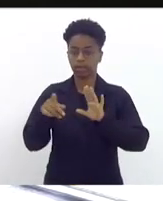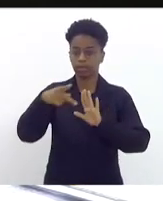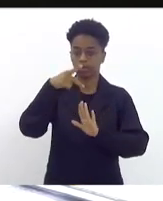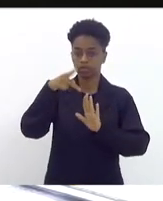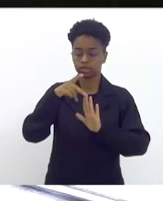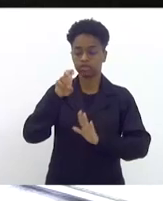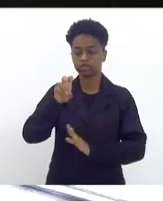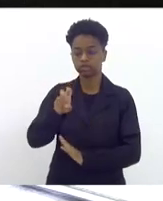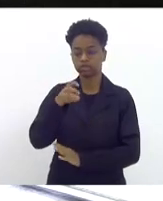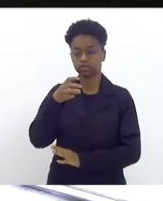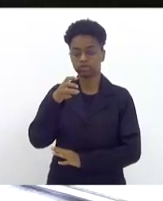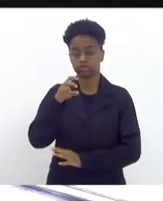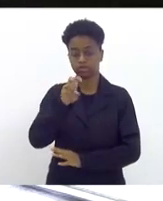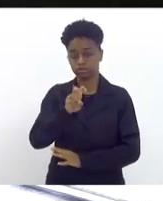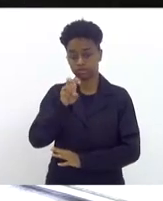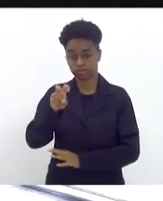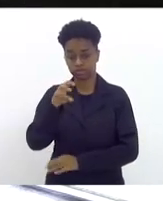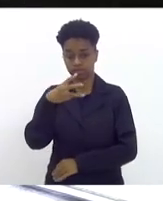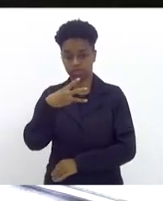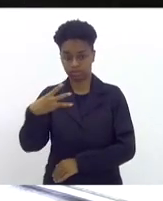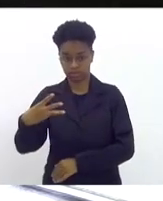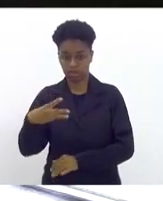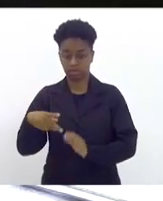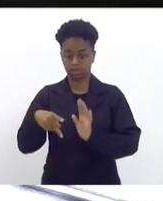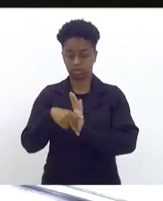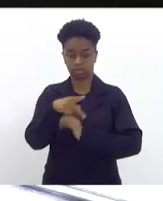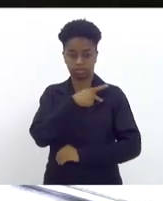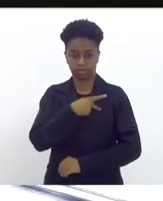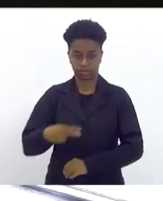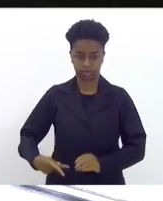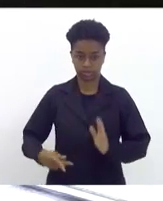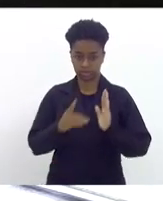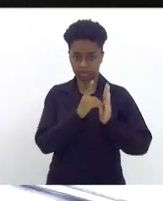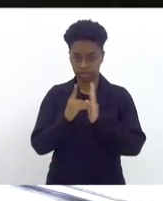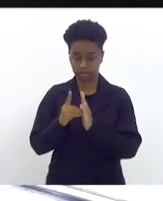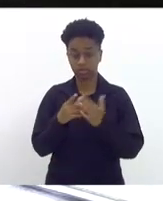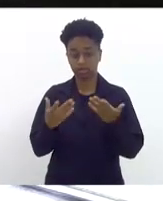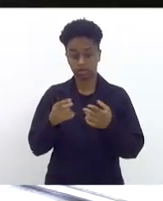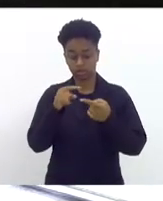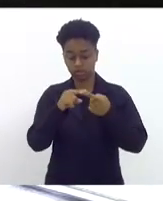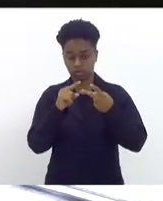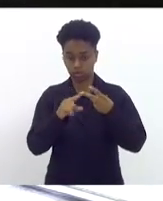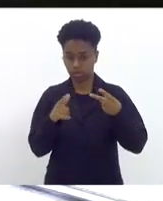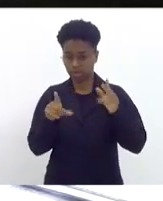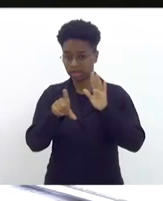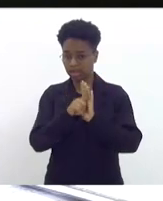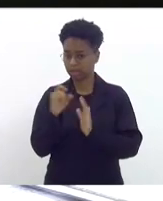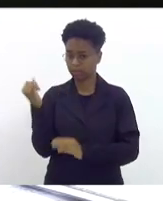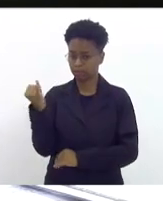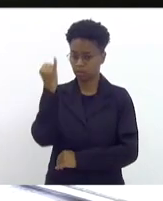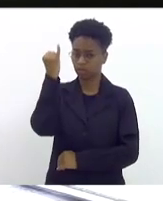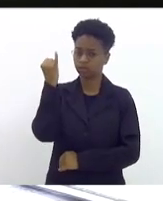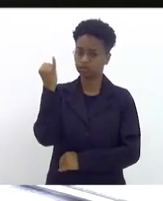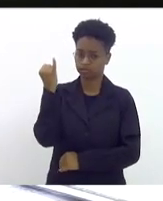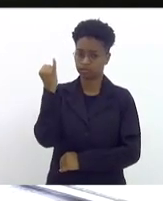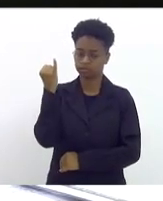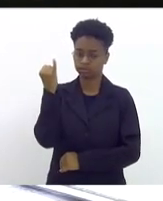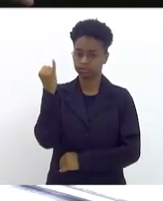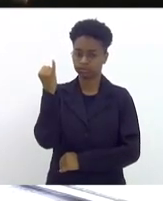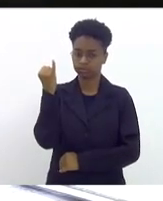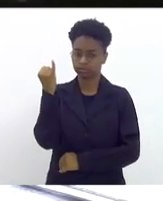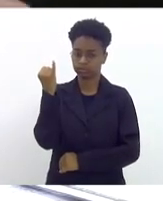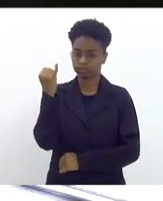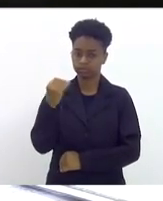5533 do presidente do Detran essas duas leis importantíssimas é que